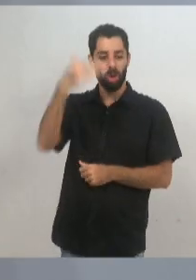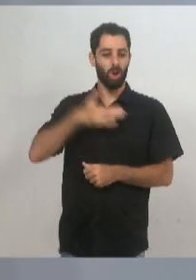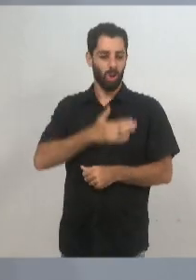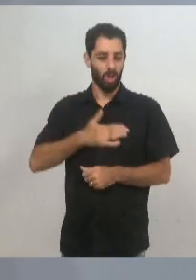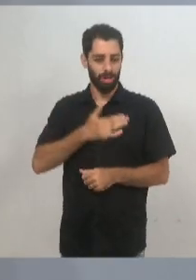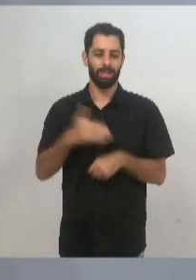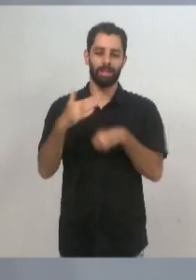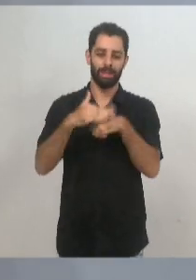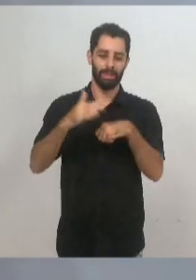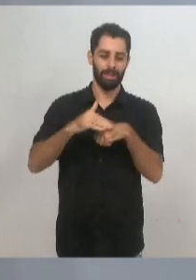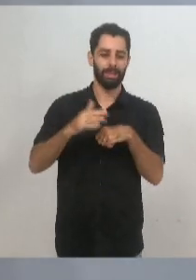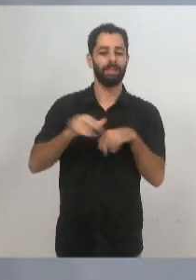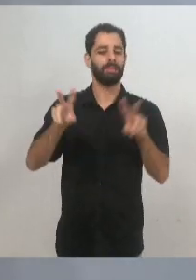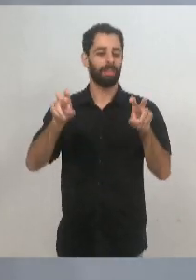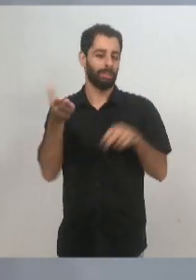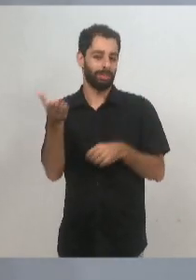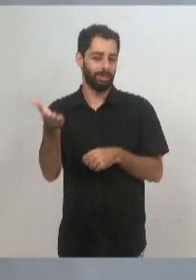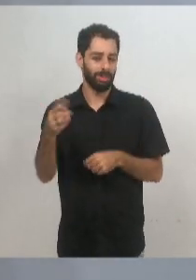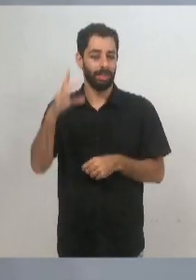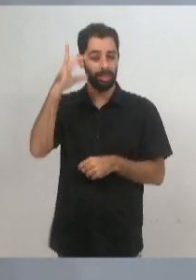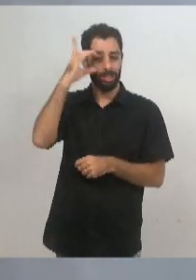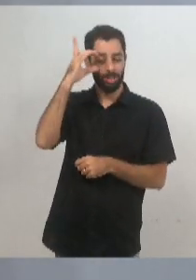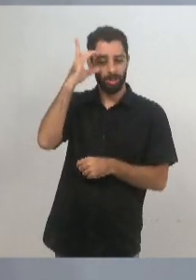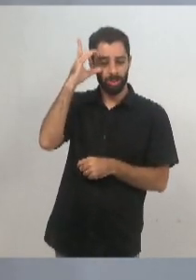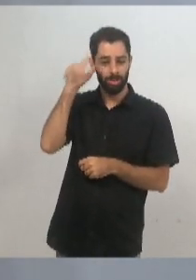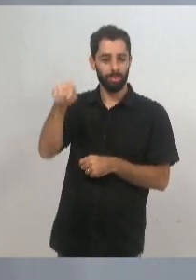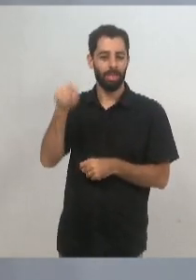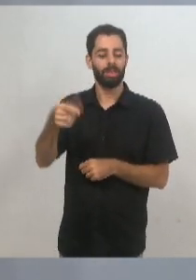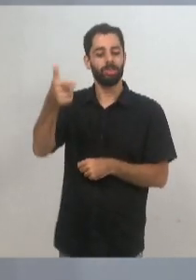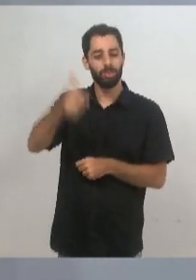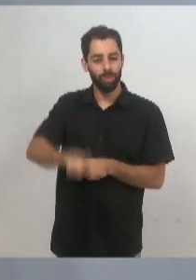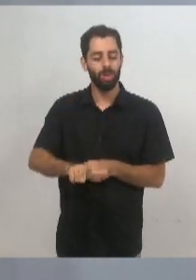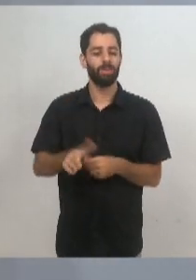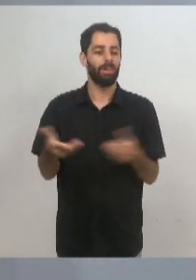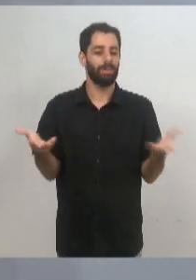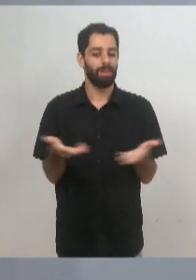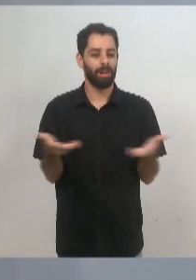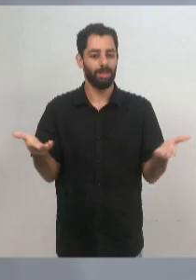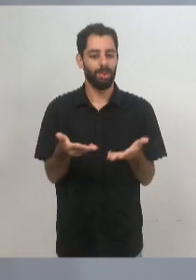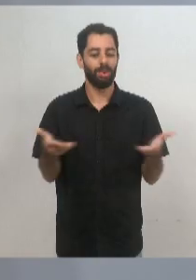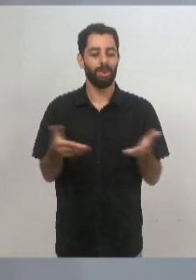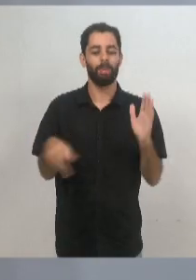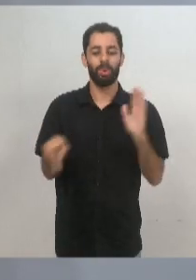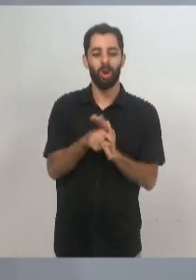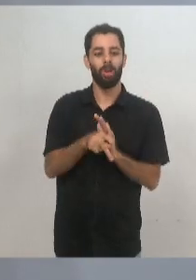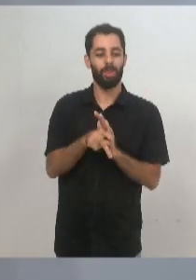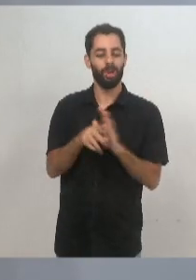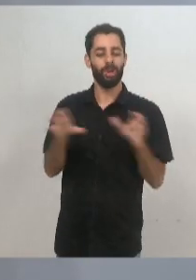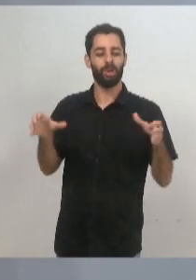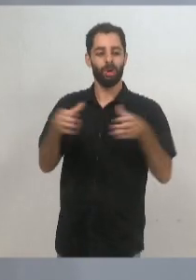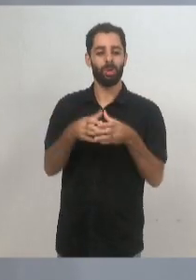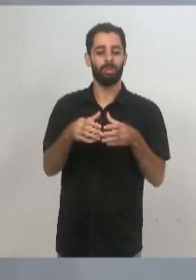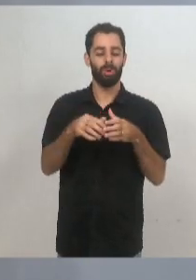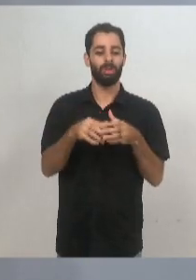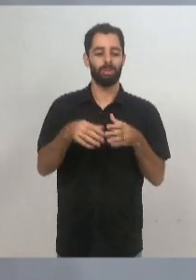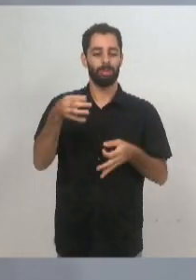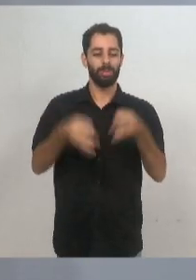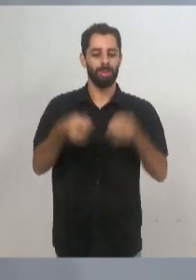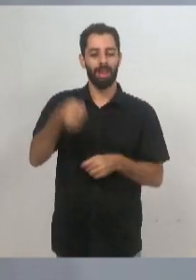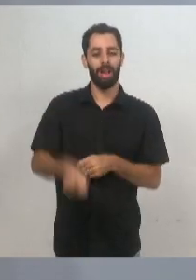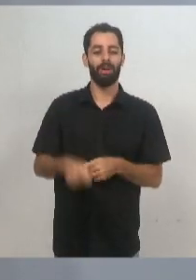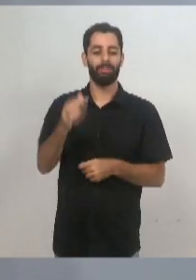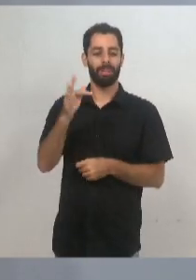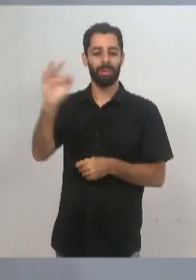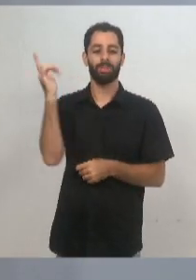a querida de Vossa Excelência, Dilma Rousseff, novamente dessa vez, no Tribunal Federal Regional da Primeira